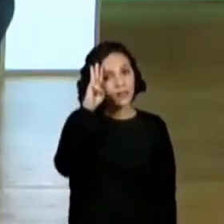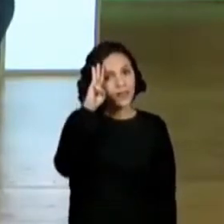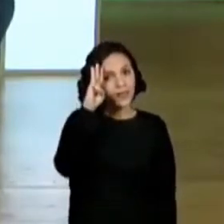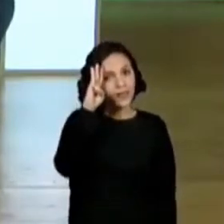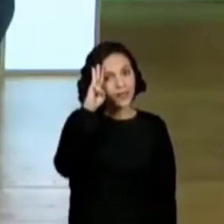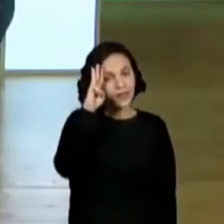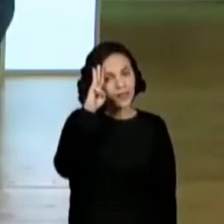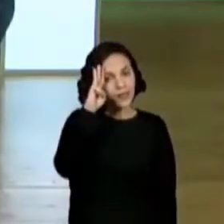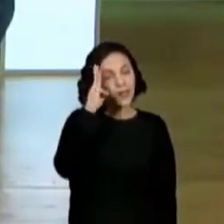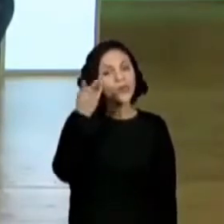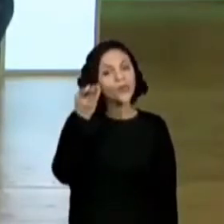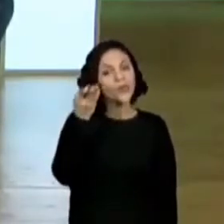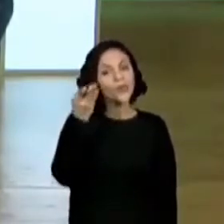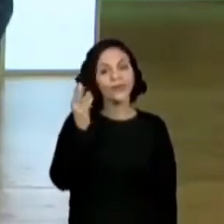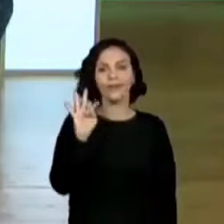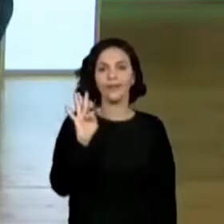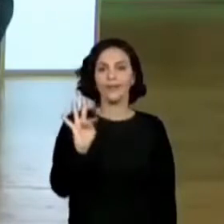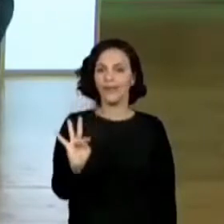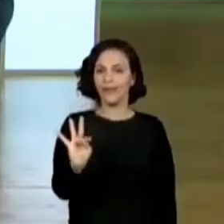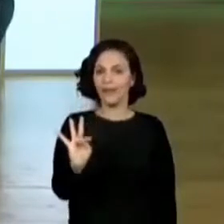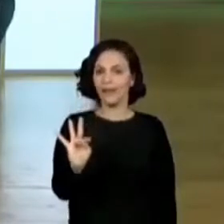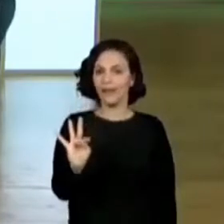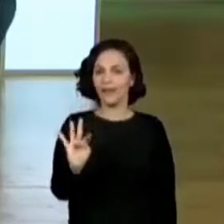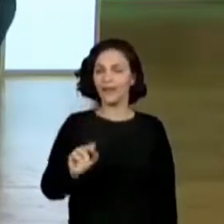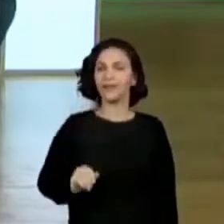Terça-feira a gente tem o T,